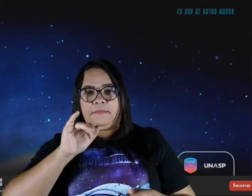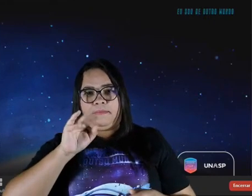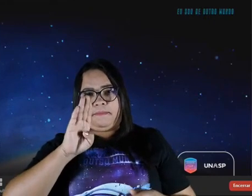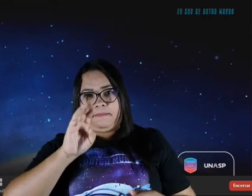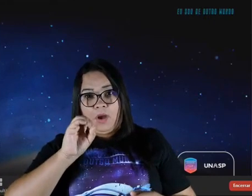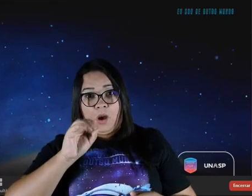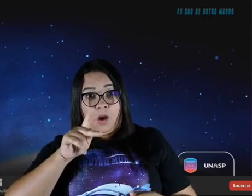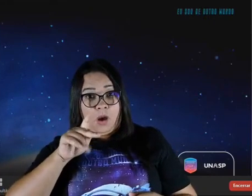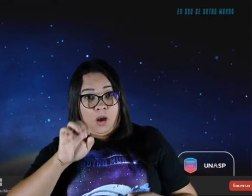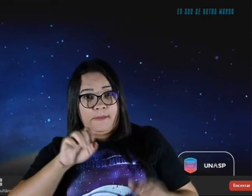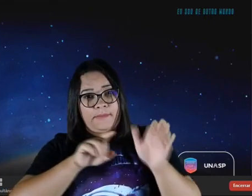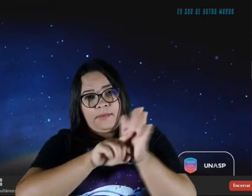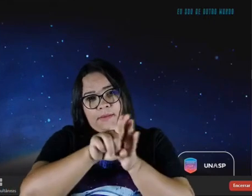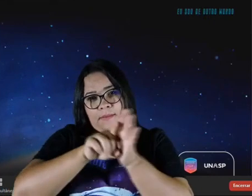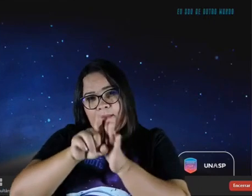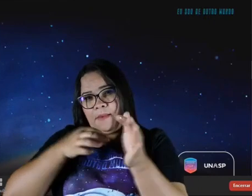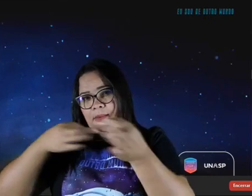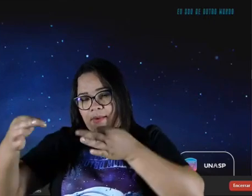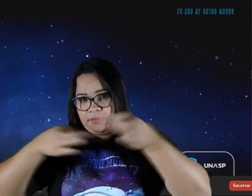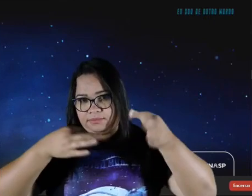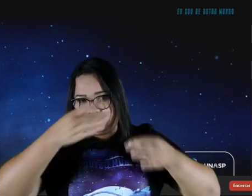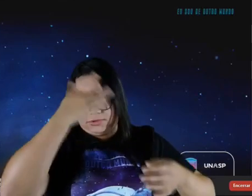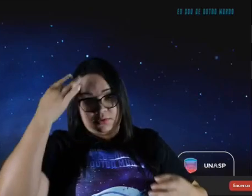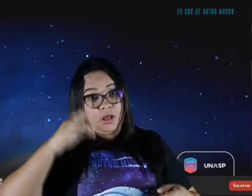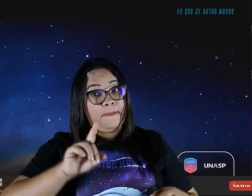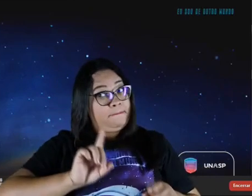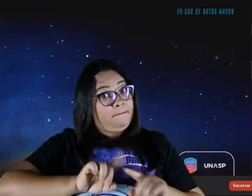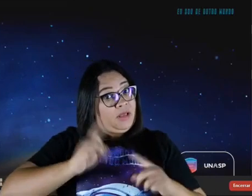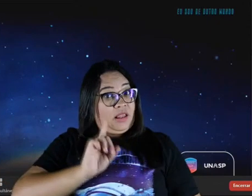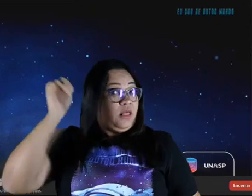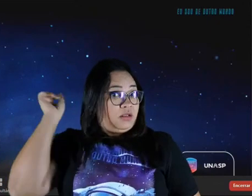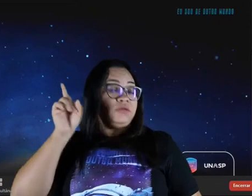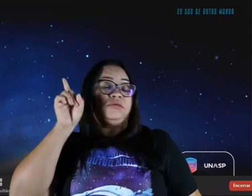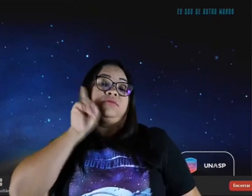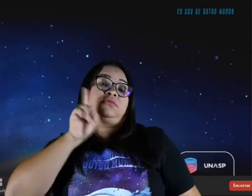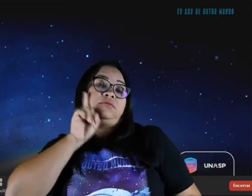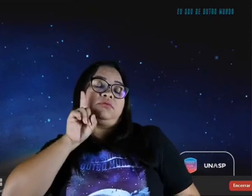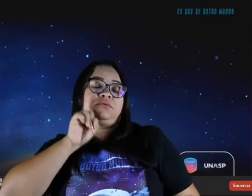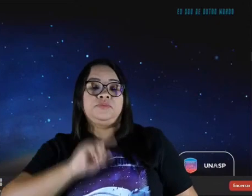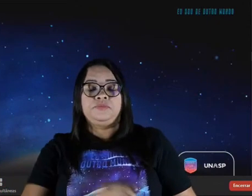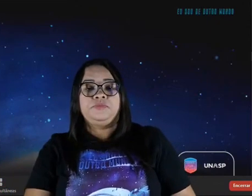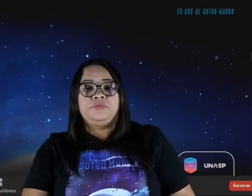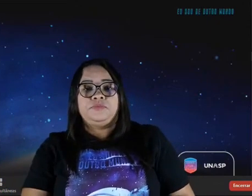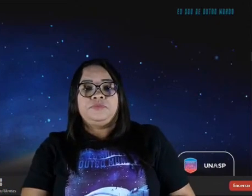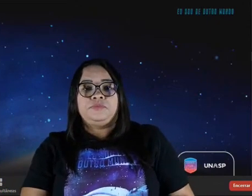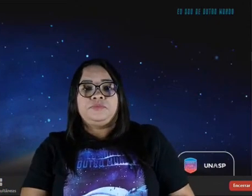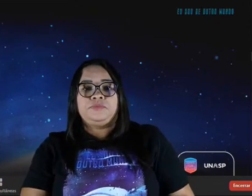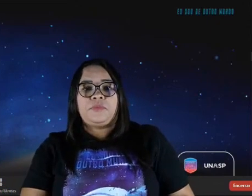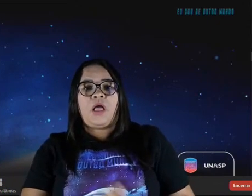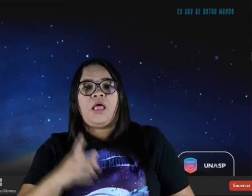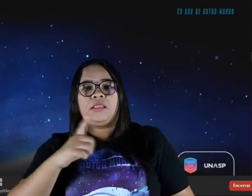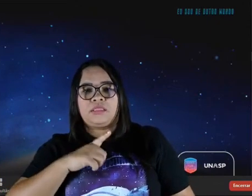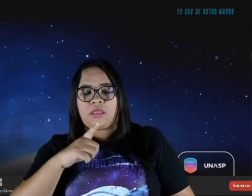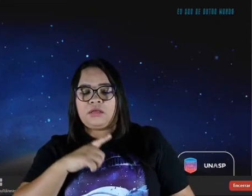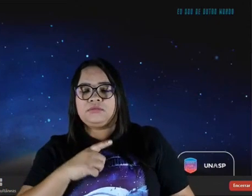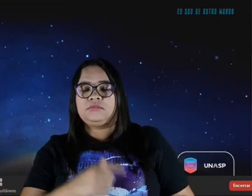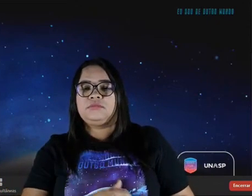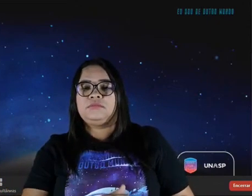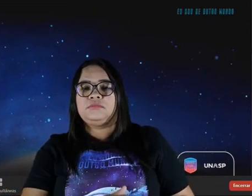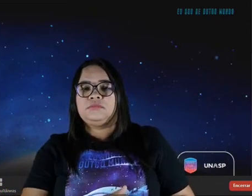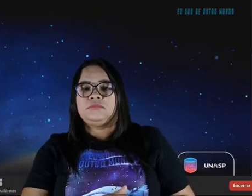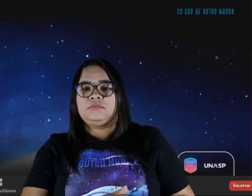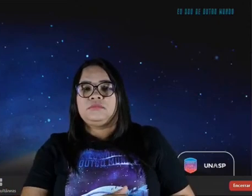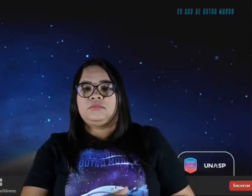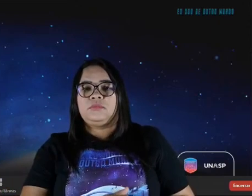faz pesquisas de opinião pública americano, né, o Pew Research Center, ele fez um teste com